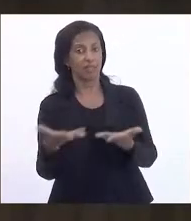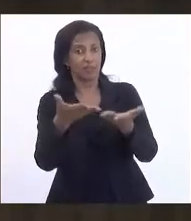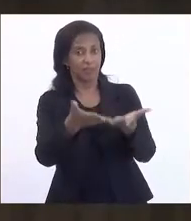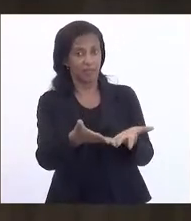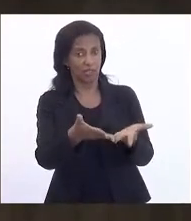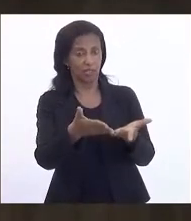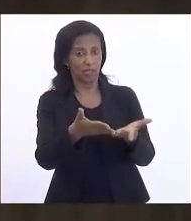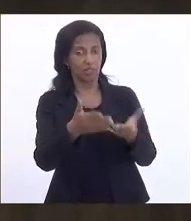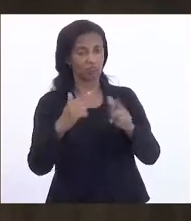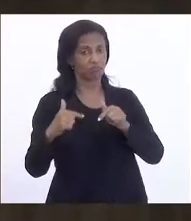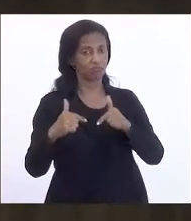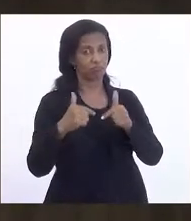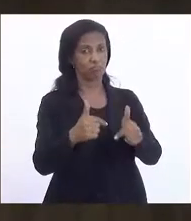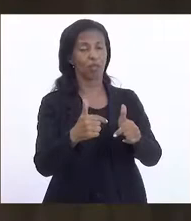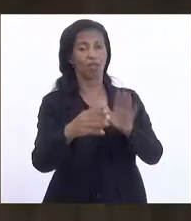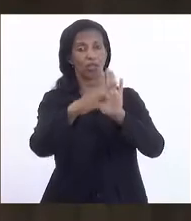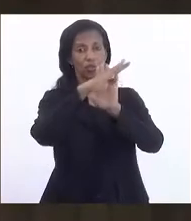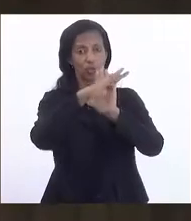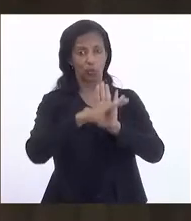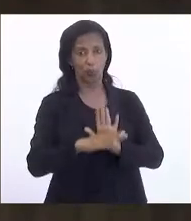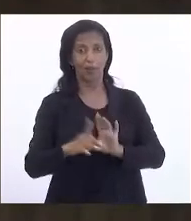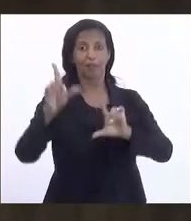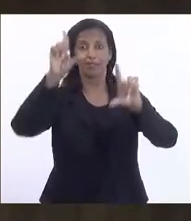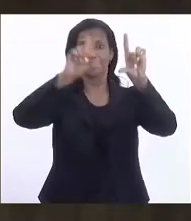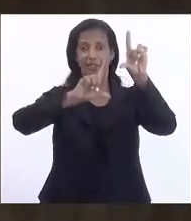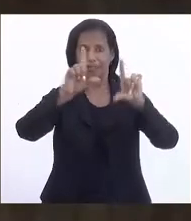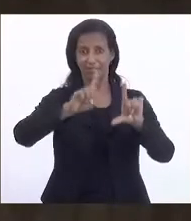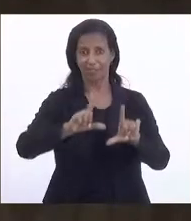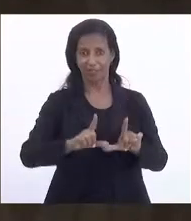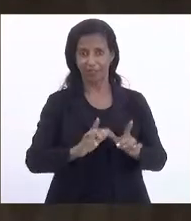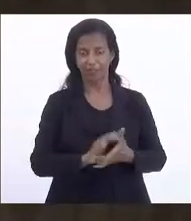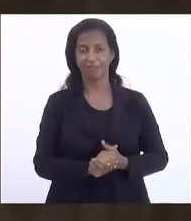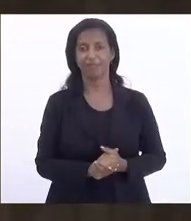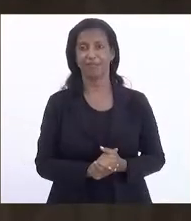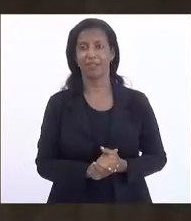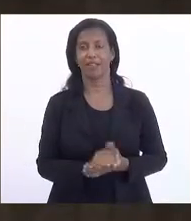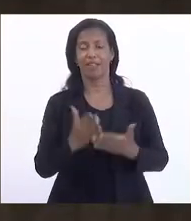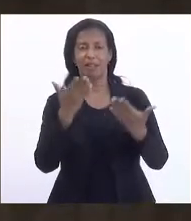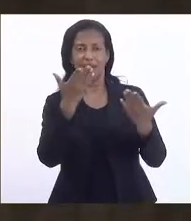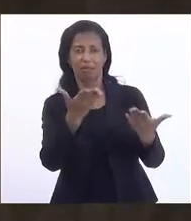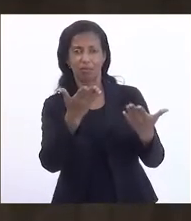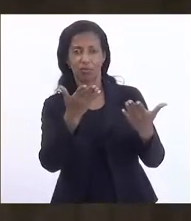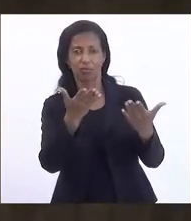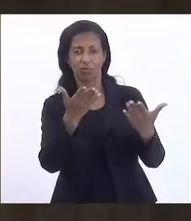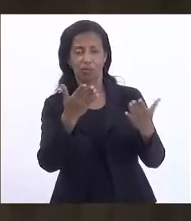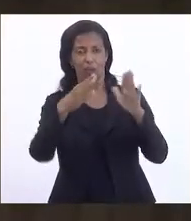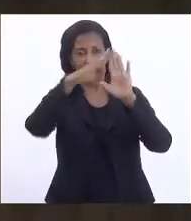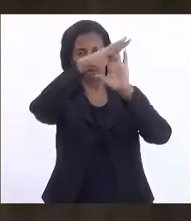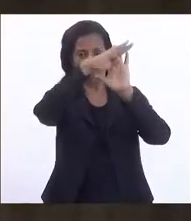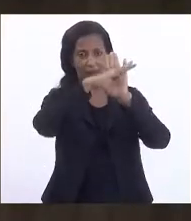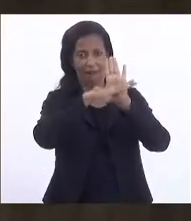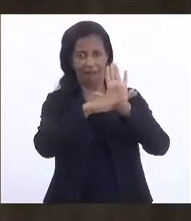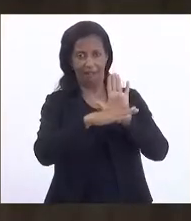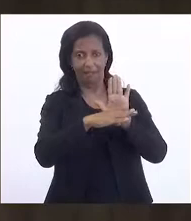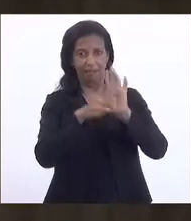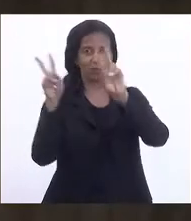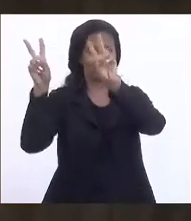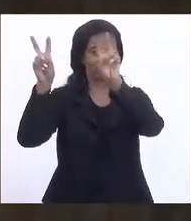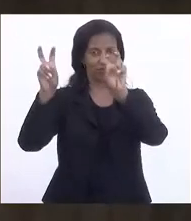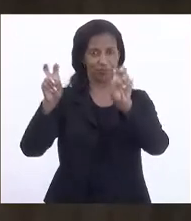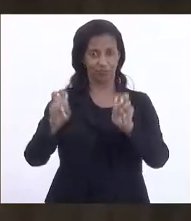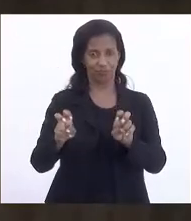de um programa de televisão na sua grade de programação sobre o tema.